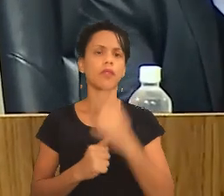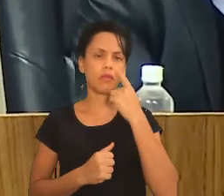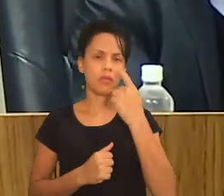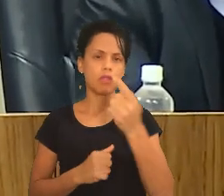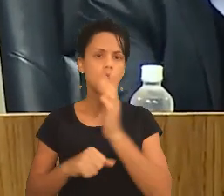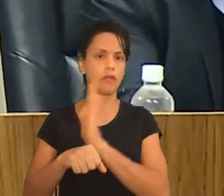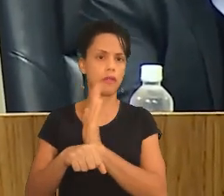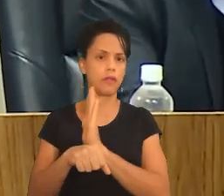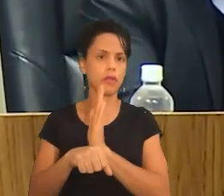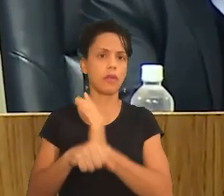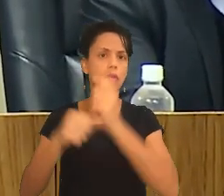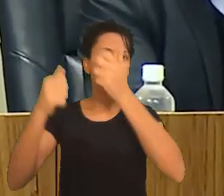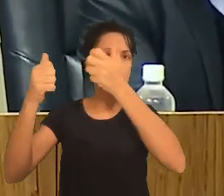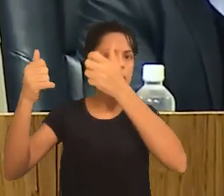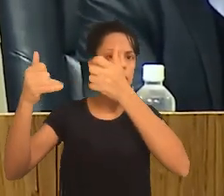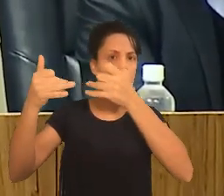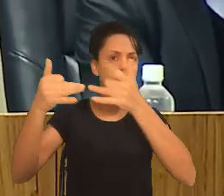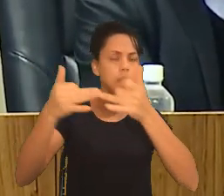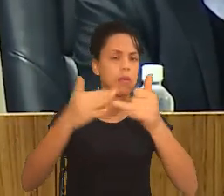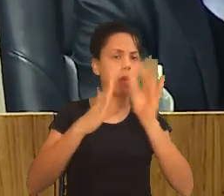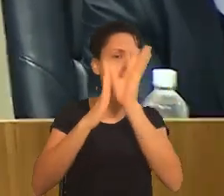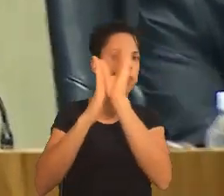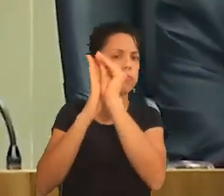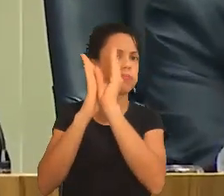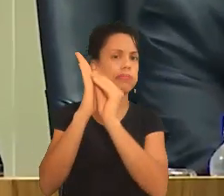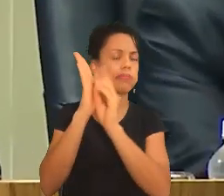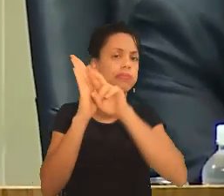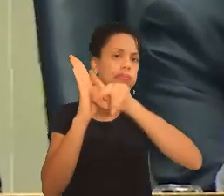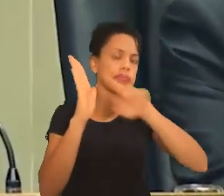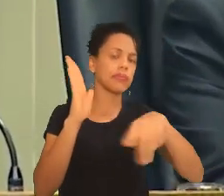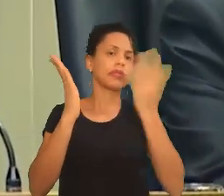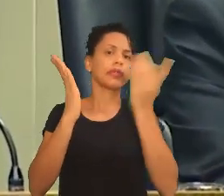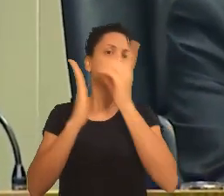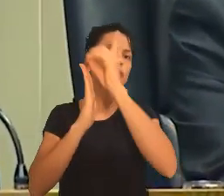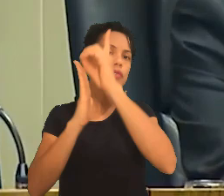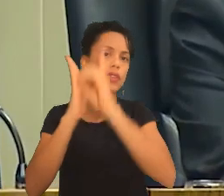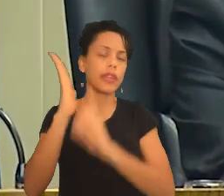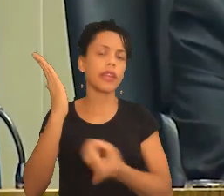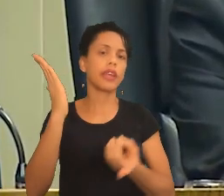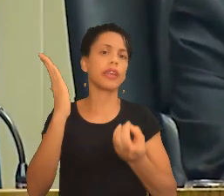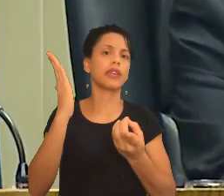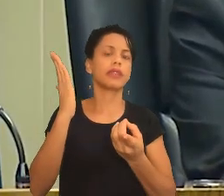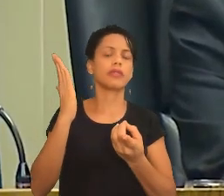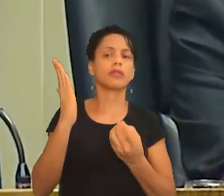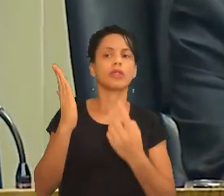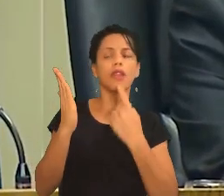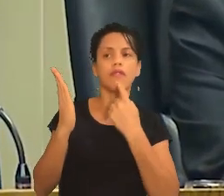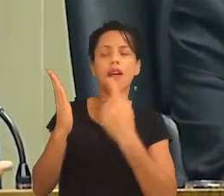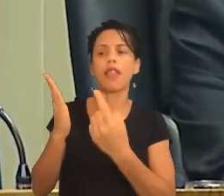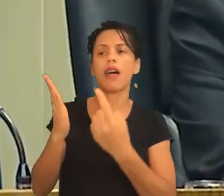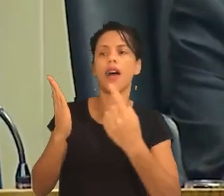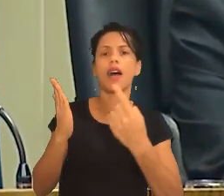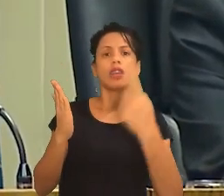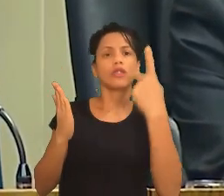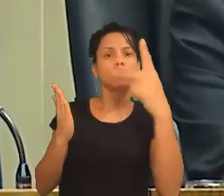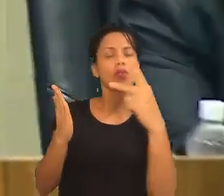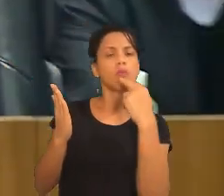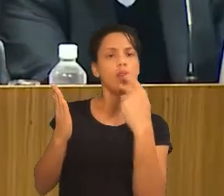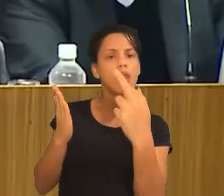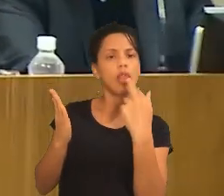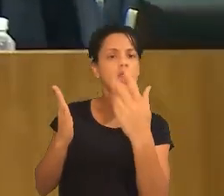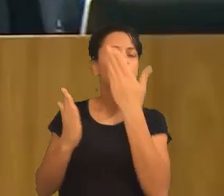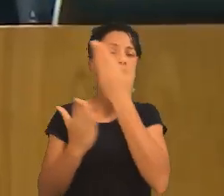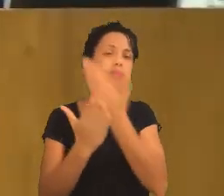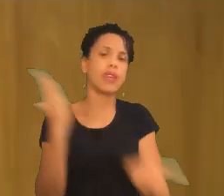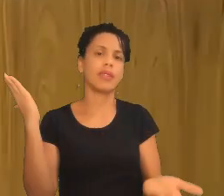de vários assuntos, tanto do direito que eles perderam de falar a sua própria língua, algo muito